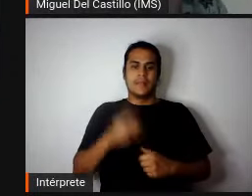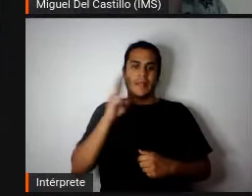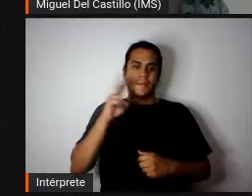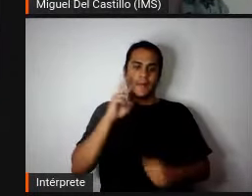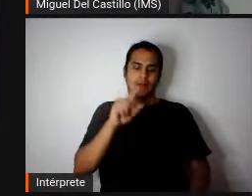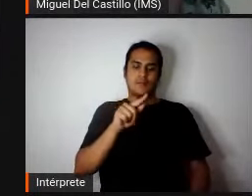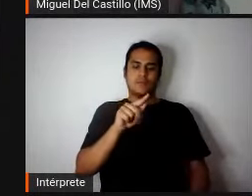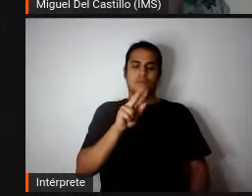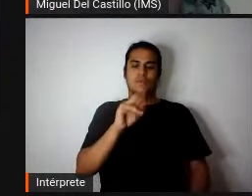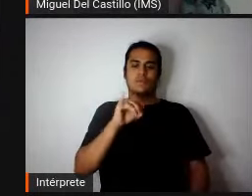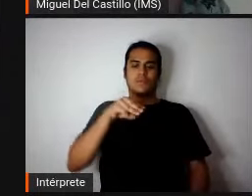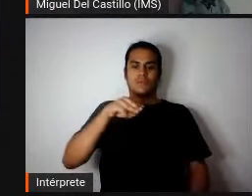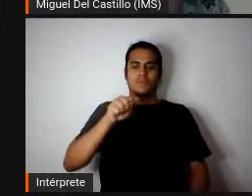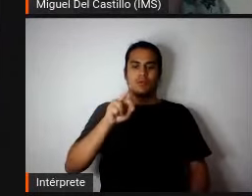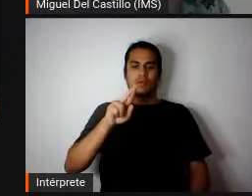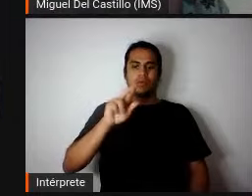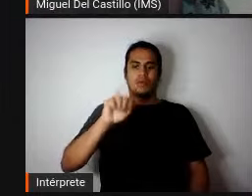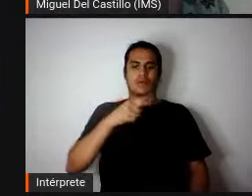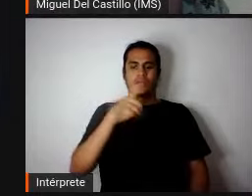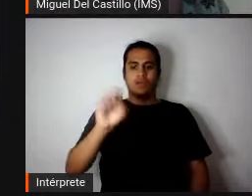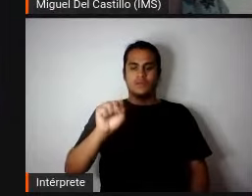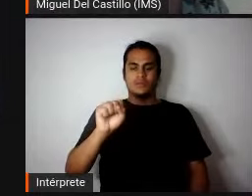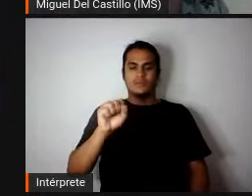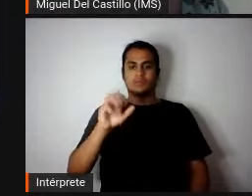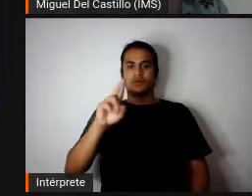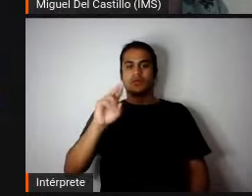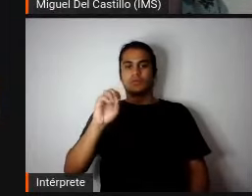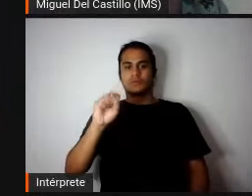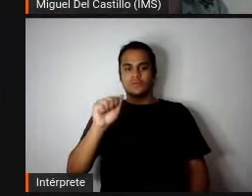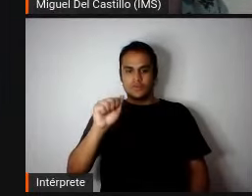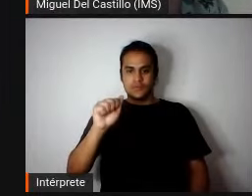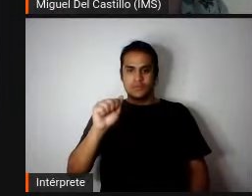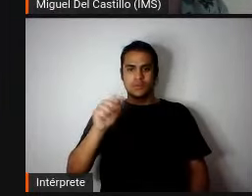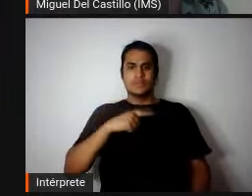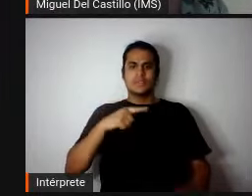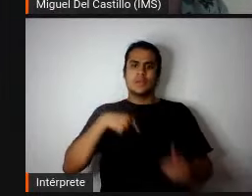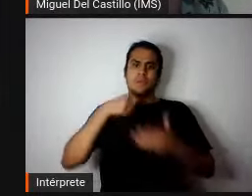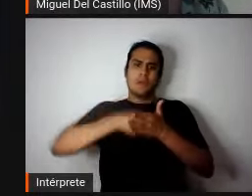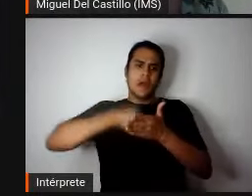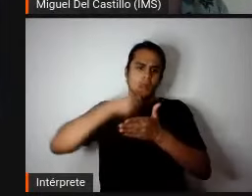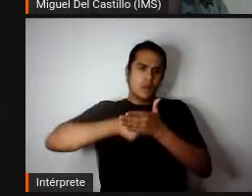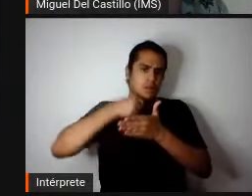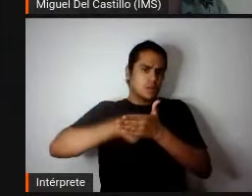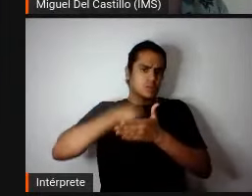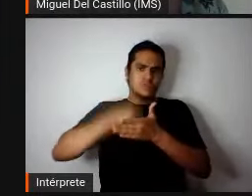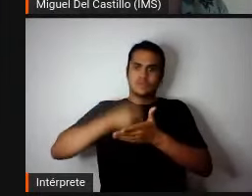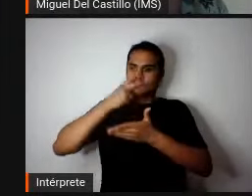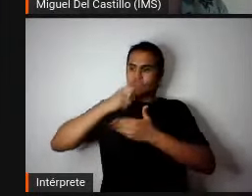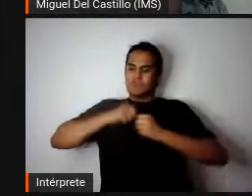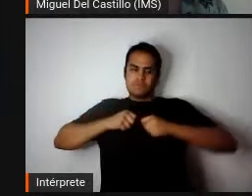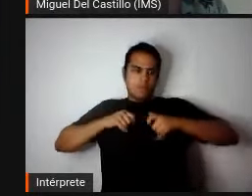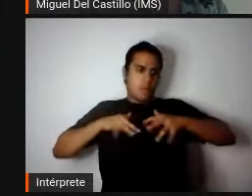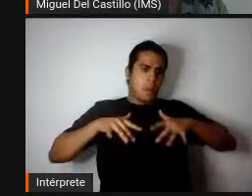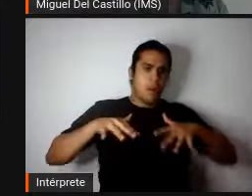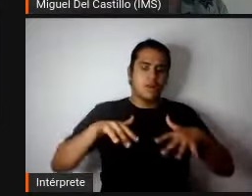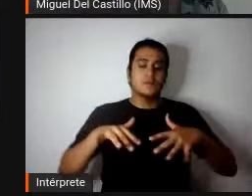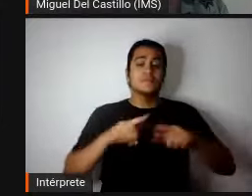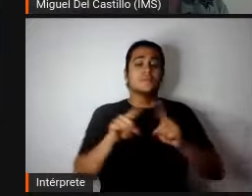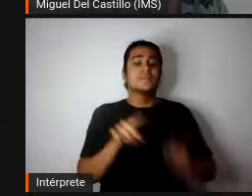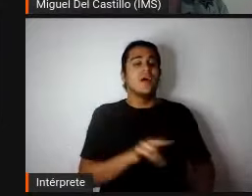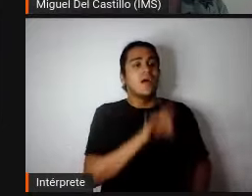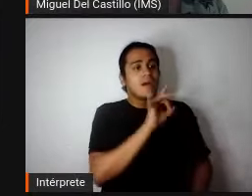tem uma luta de touros, assim, que, e cavalos. Não, agora, cada